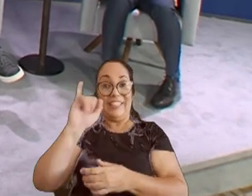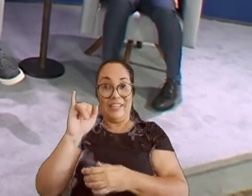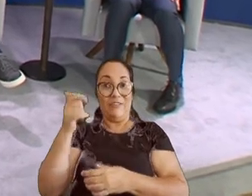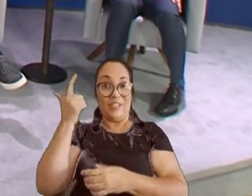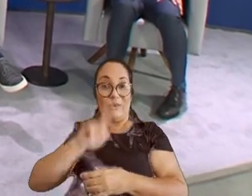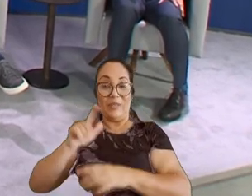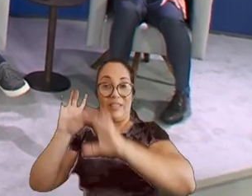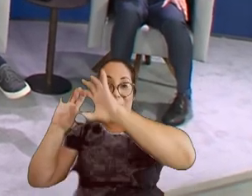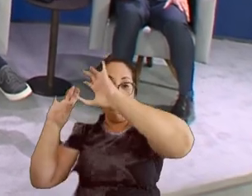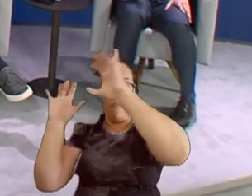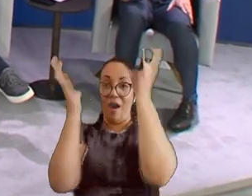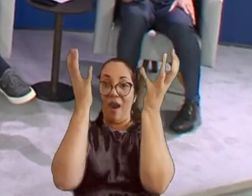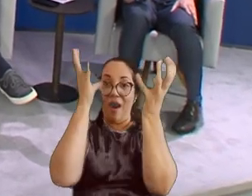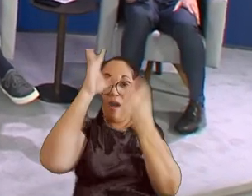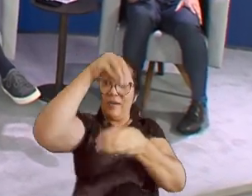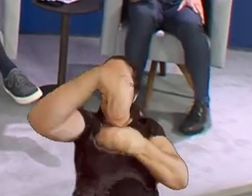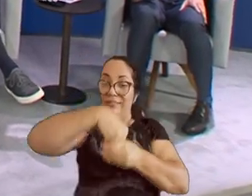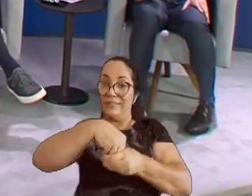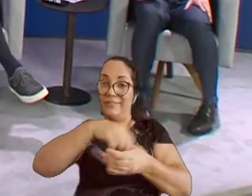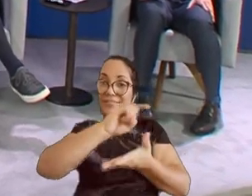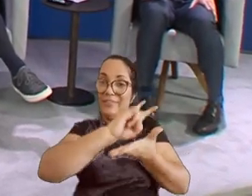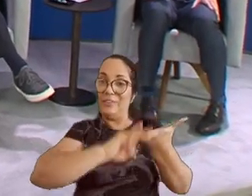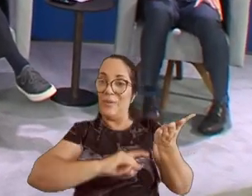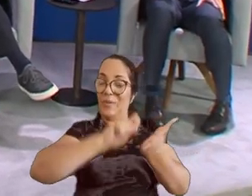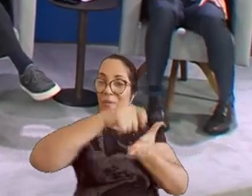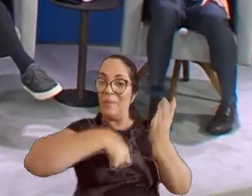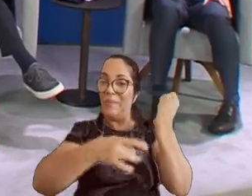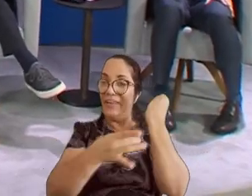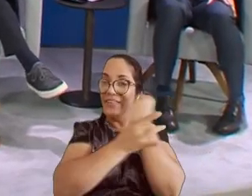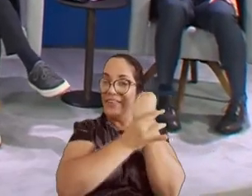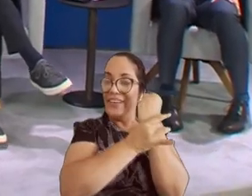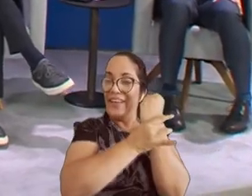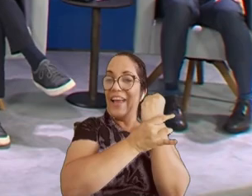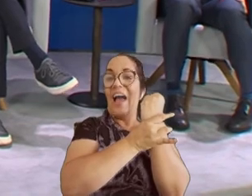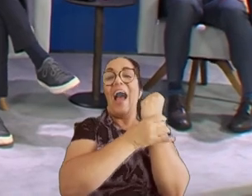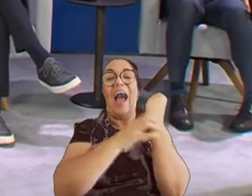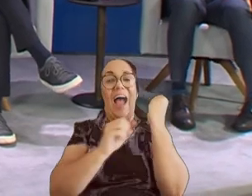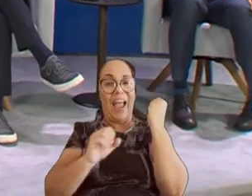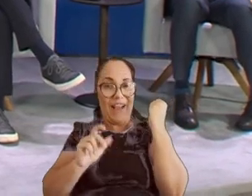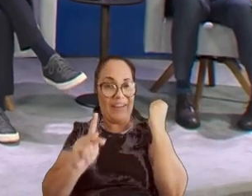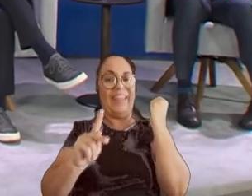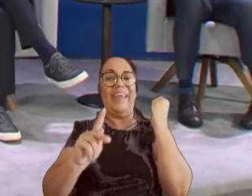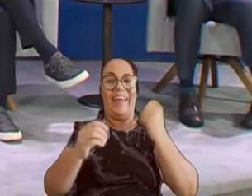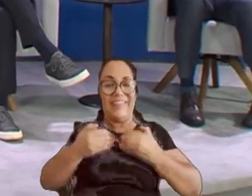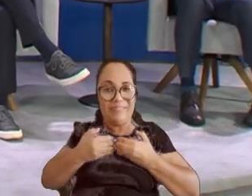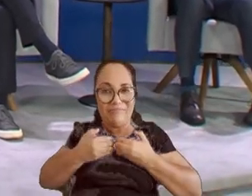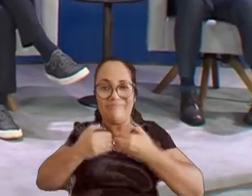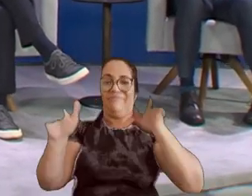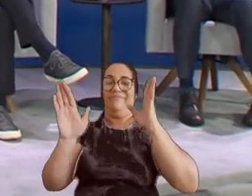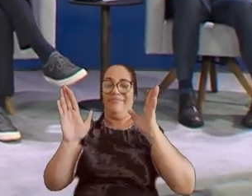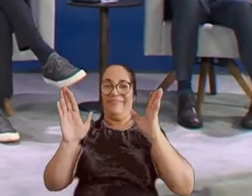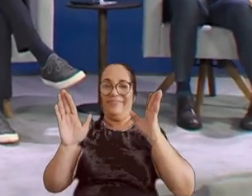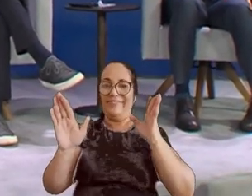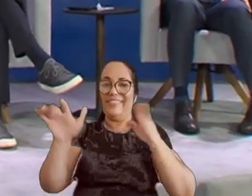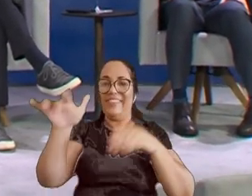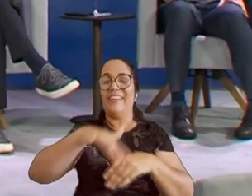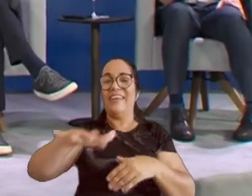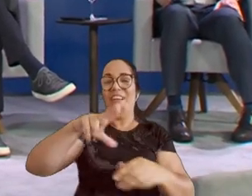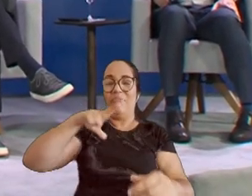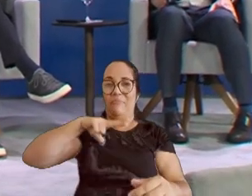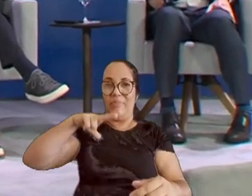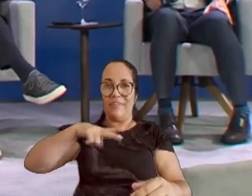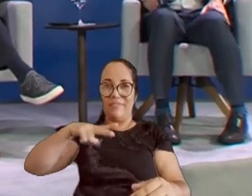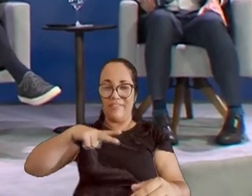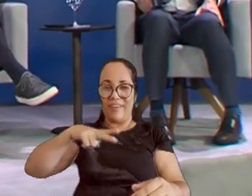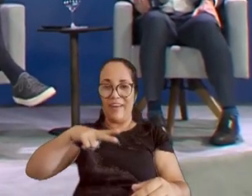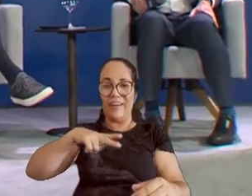protegido pelo governo você muitas vezes consegue destravar uma explosão no setor privado financiando a cadeia eliminando alguns dos riscos que estão ali